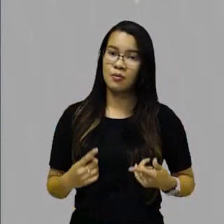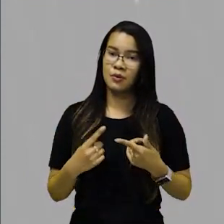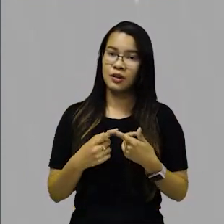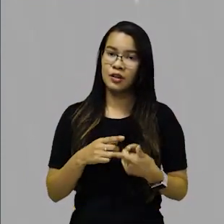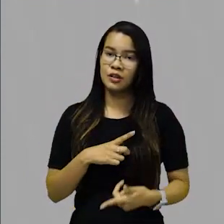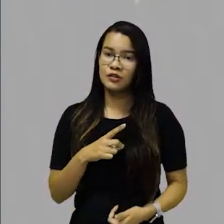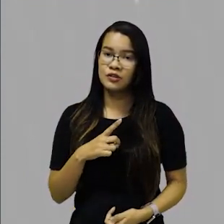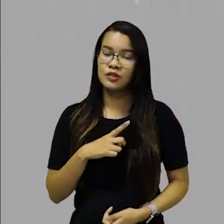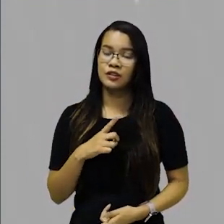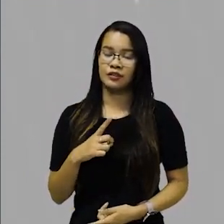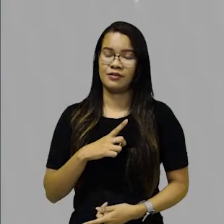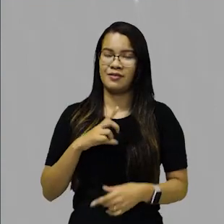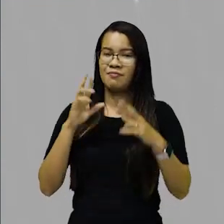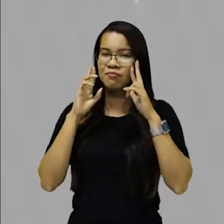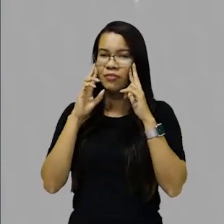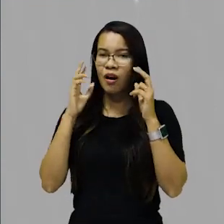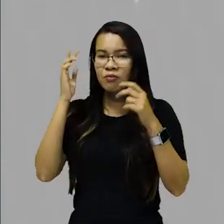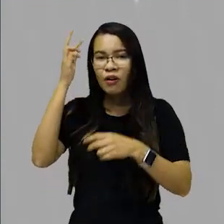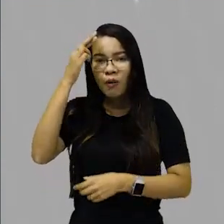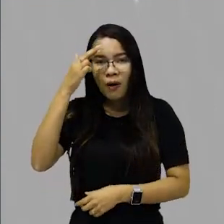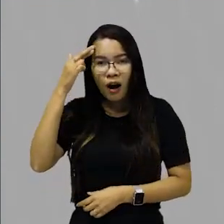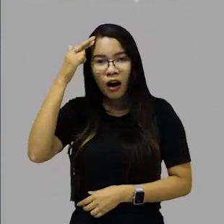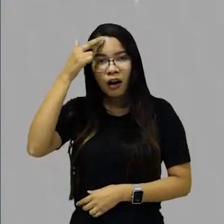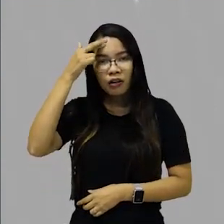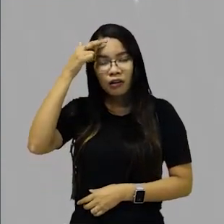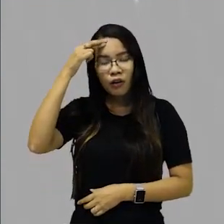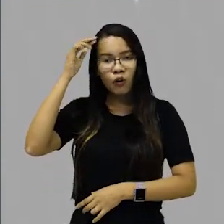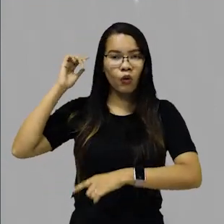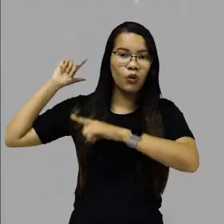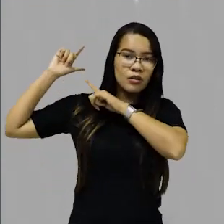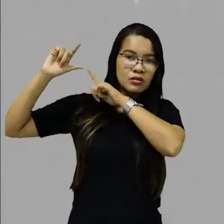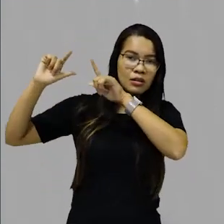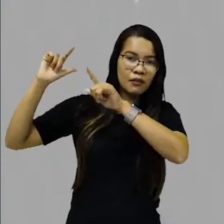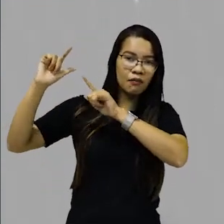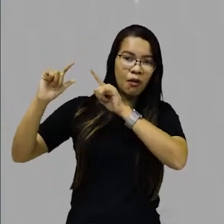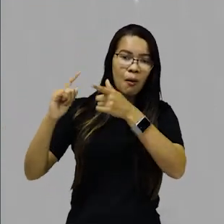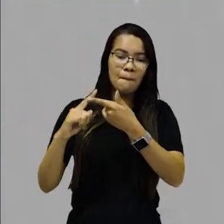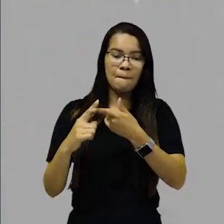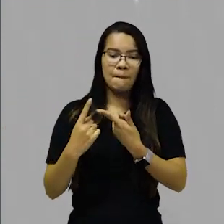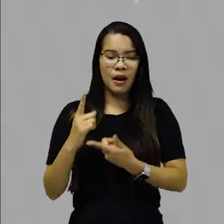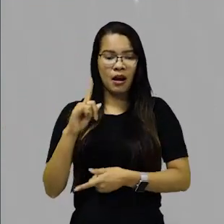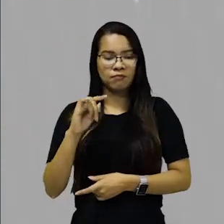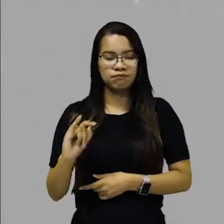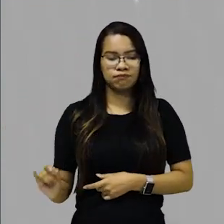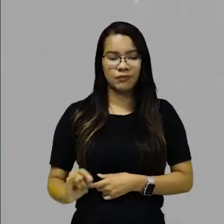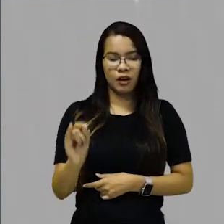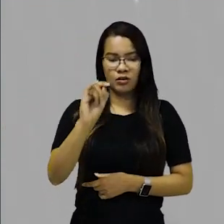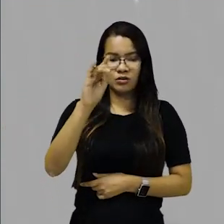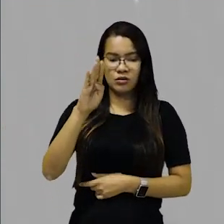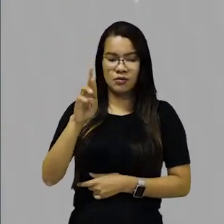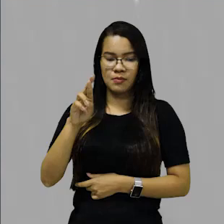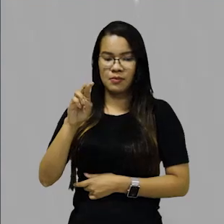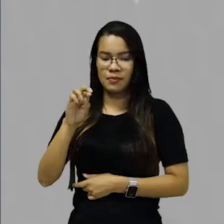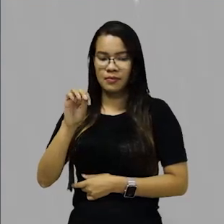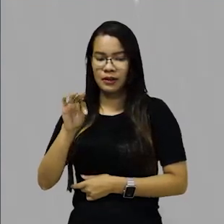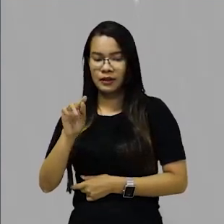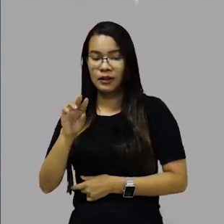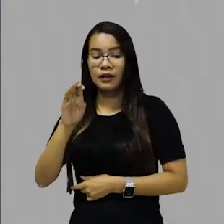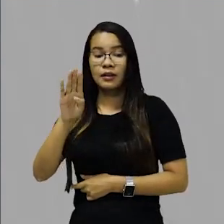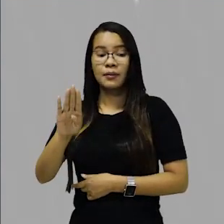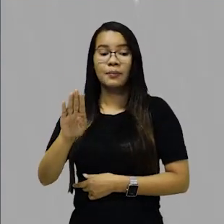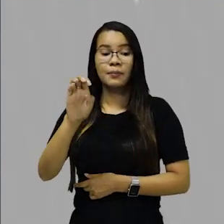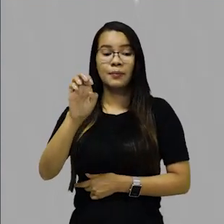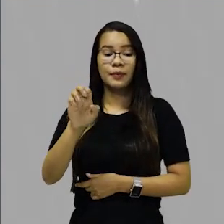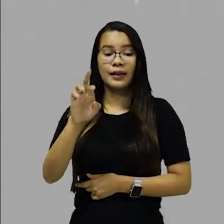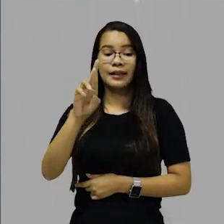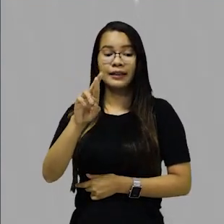movimento sufragista foi importante com a luta da Berta. Inclusive, ela liderou a Federação Brasileira para o Progresso